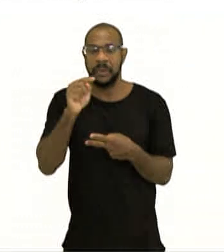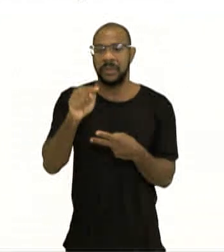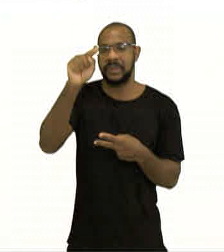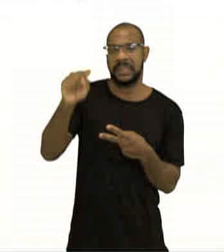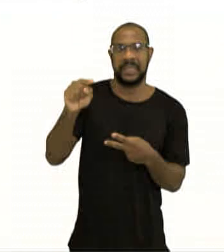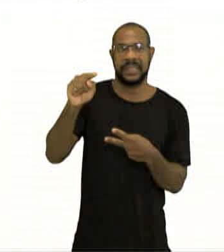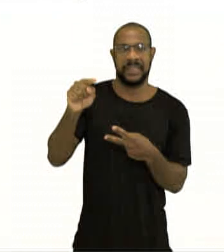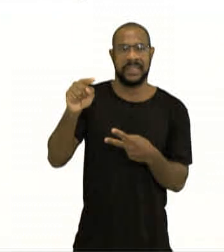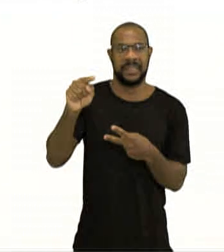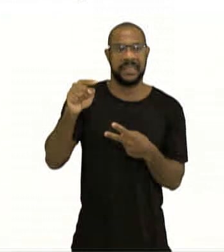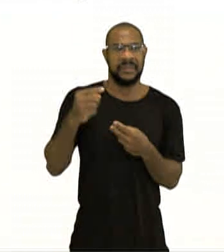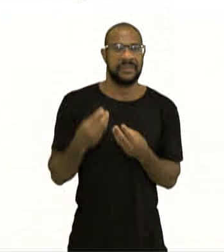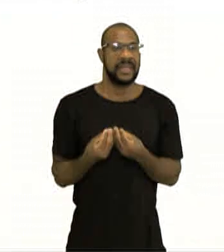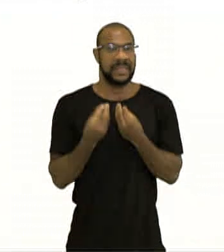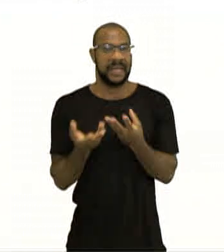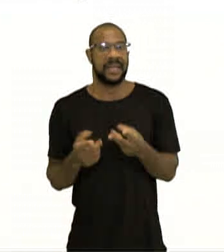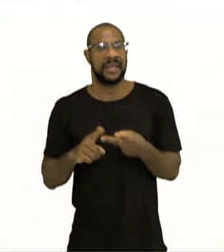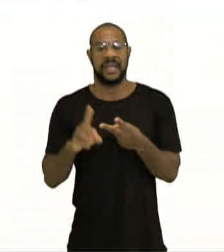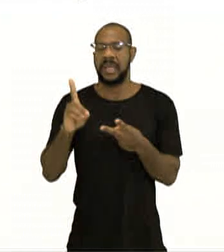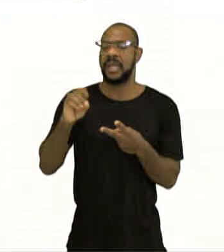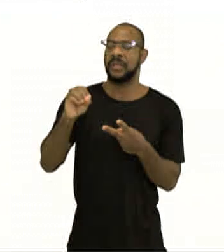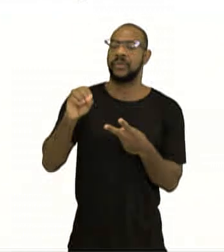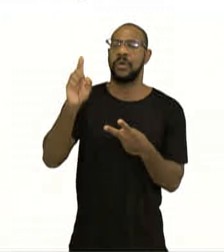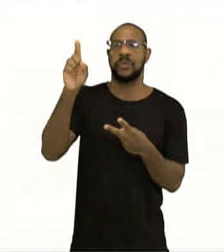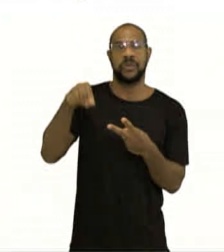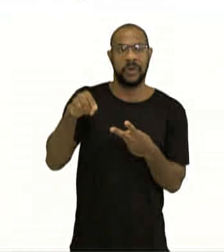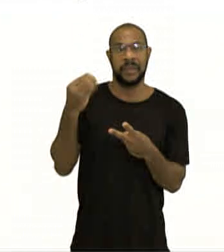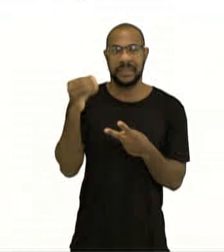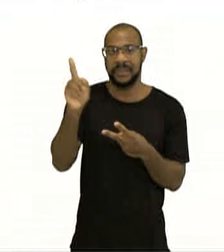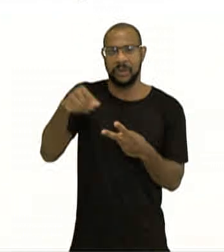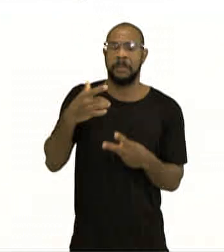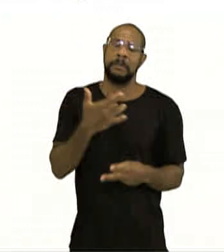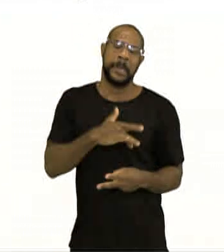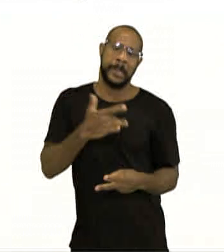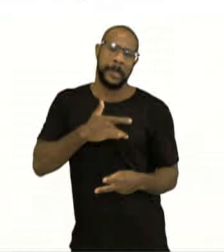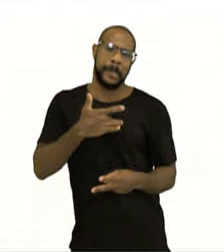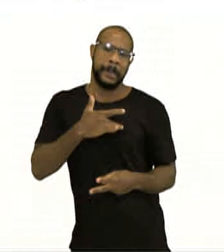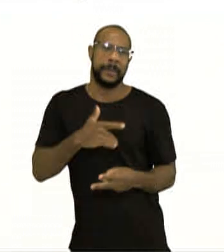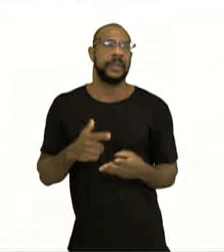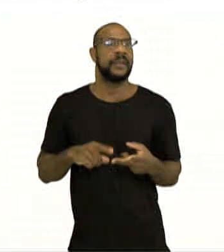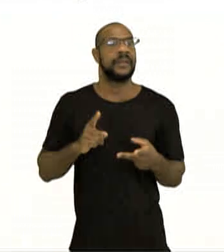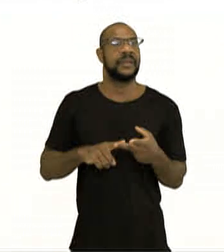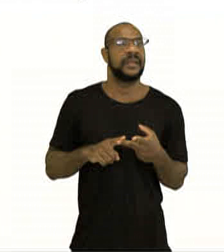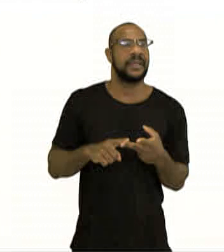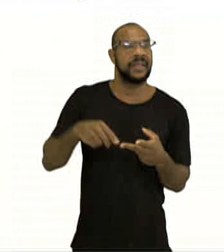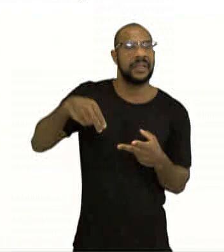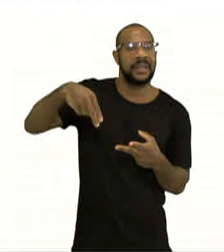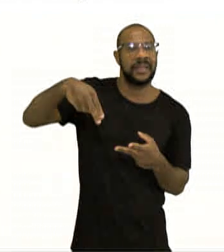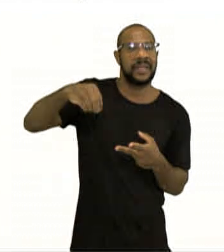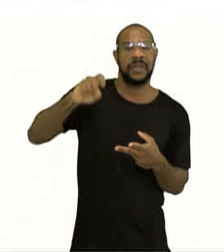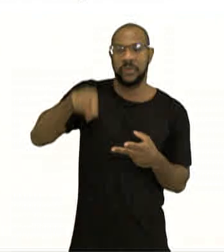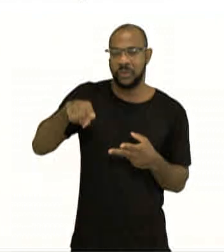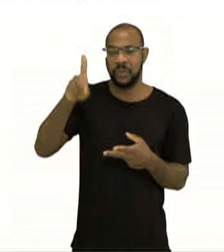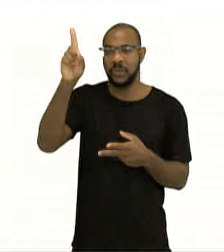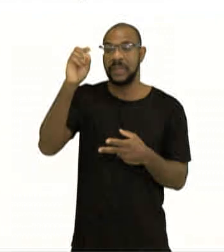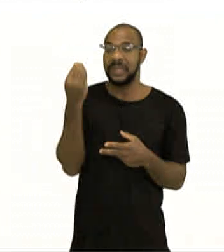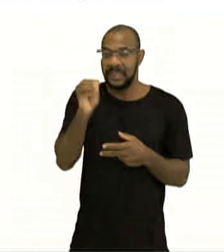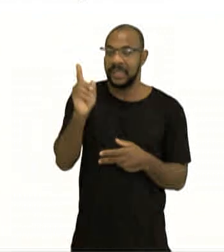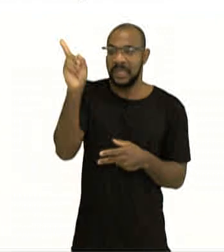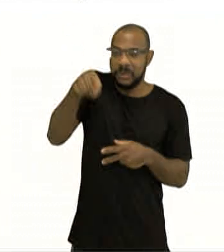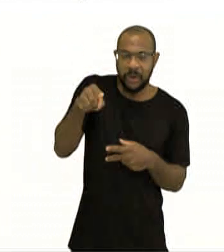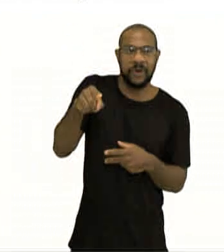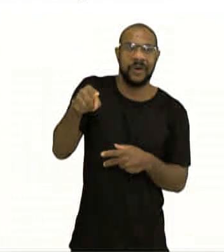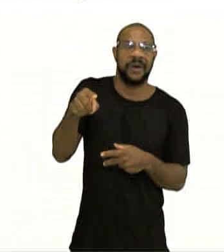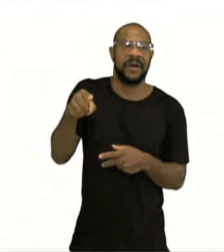do verbo. Dó. Se eu puser um acento, fica dó, piedade. Nó, se eu puser um acento, fica nó,